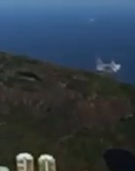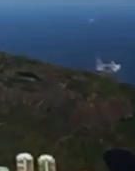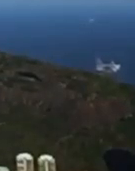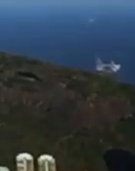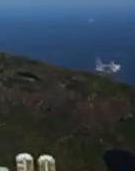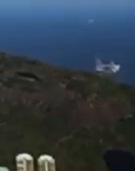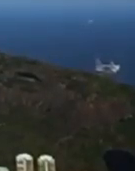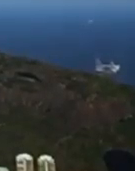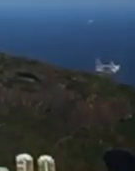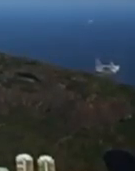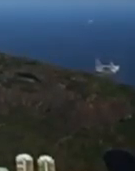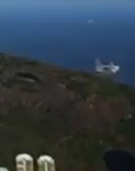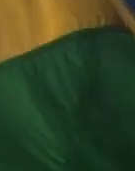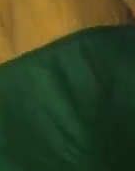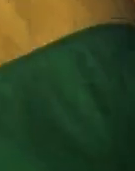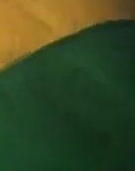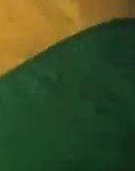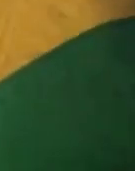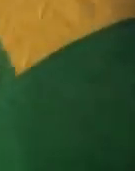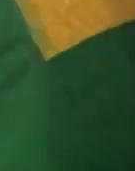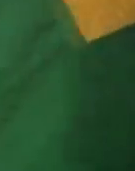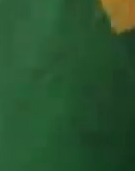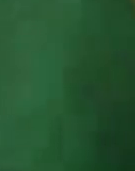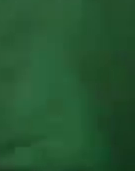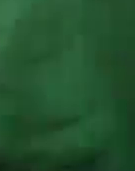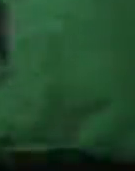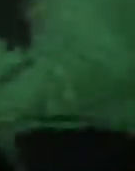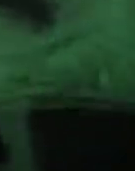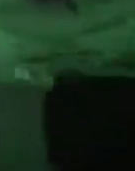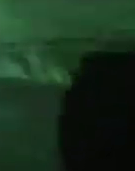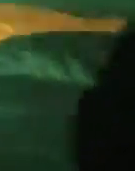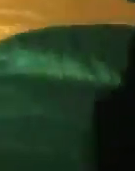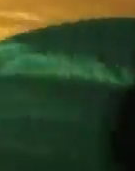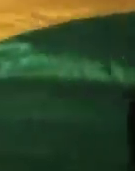pátria amada, Brasil.